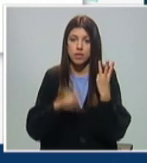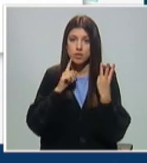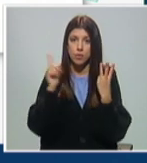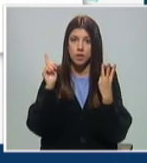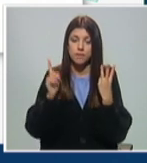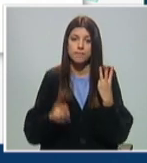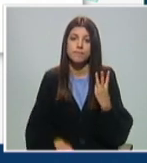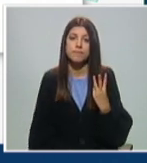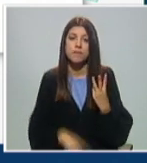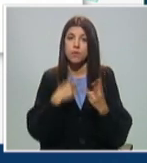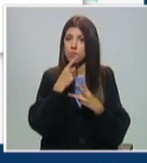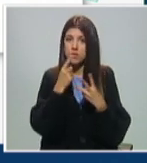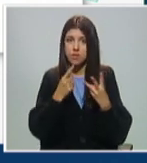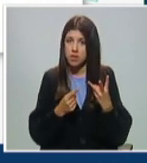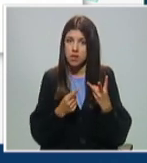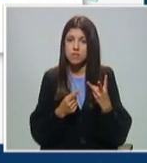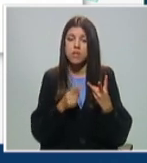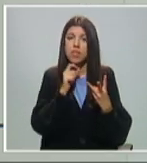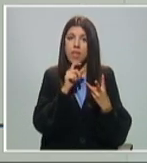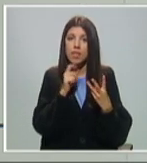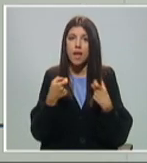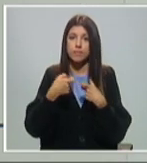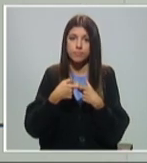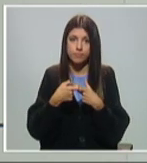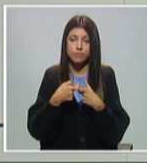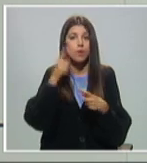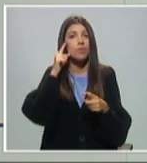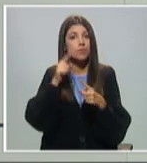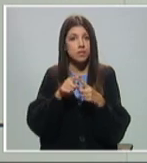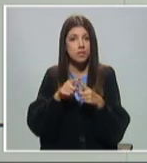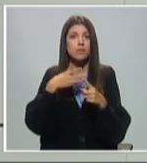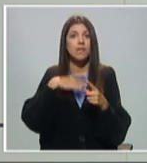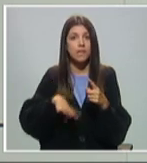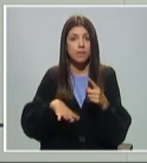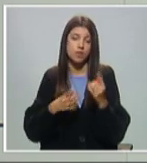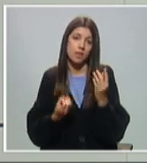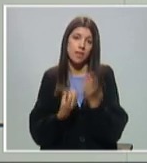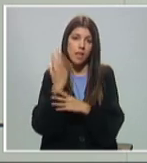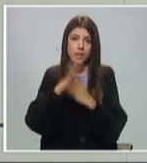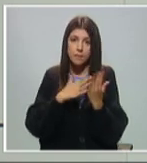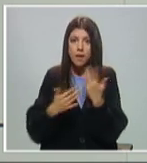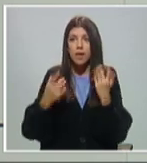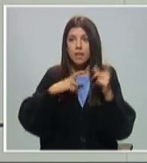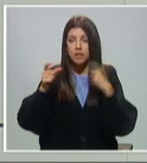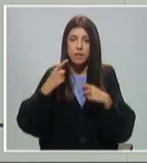source. Qualquer uma delas serve perfeitamente para o efeito daquilo que pretendemos fazer.